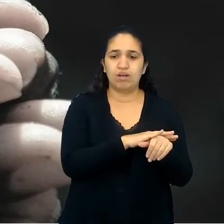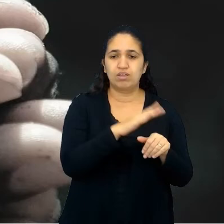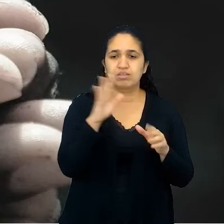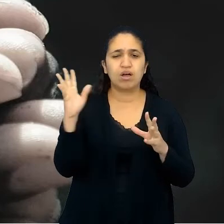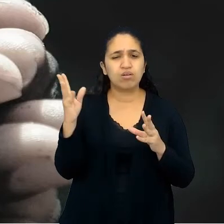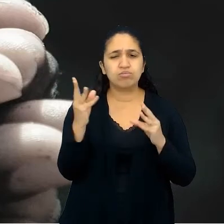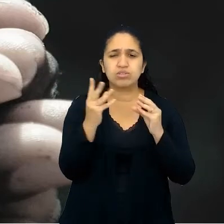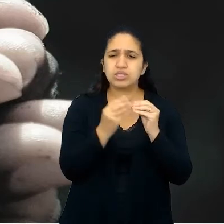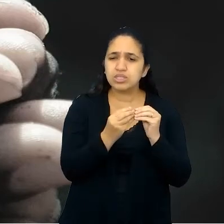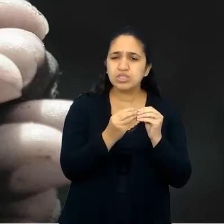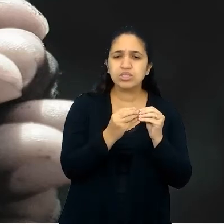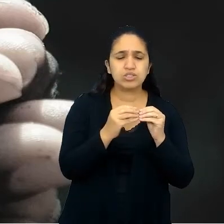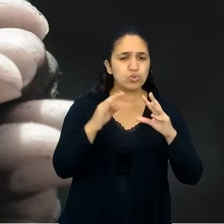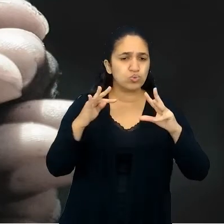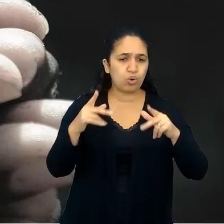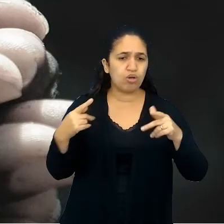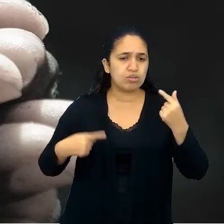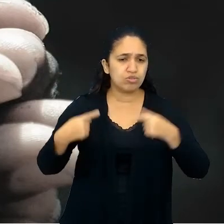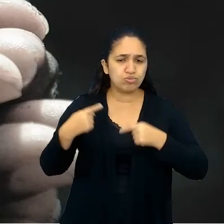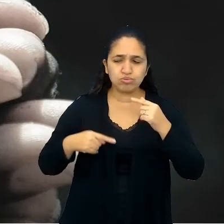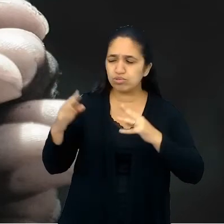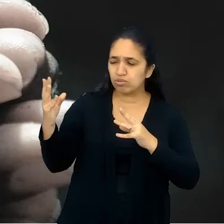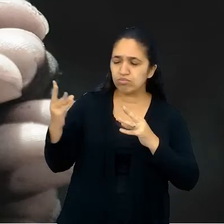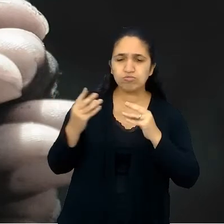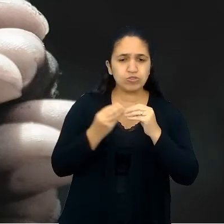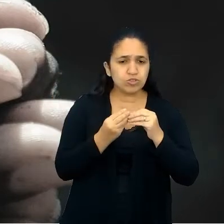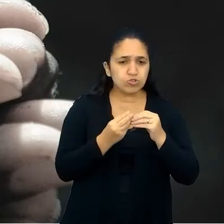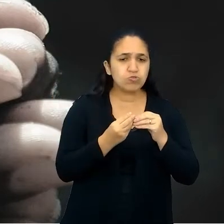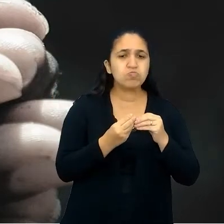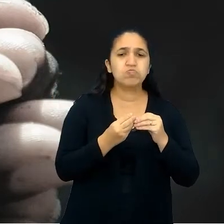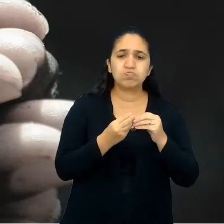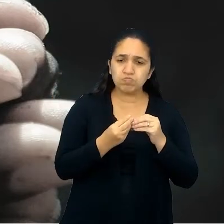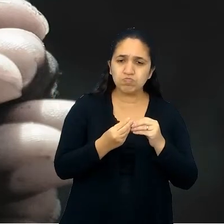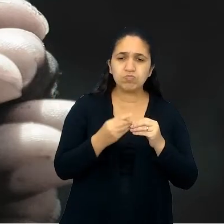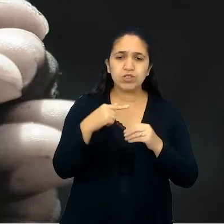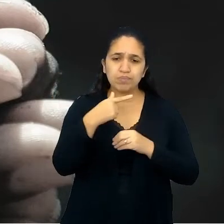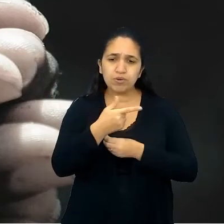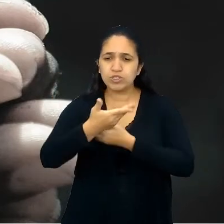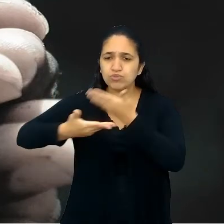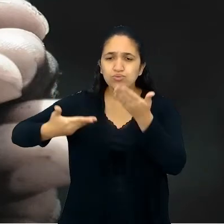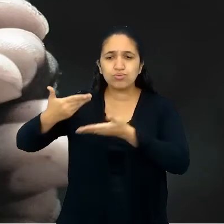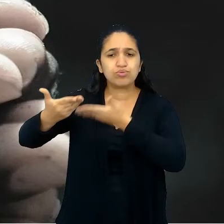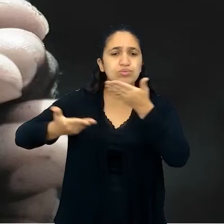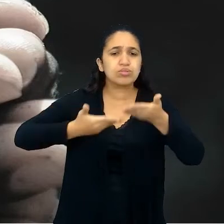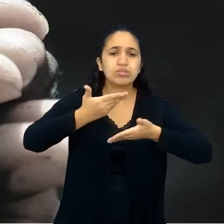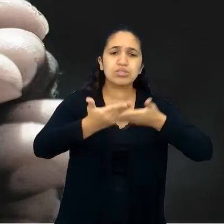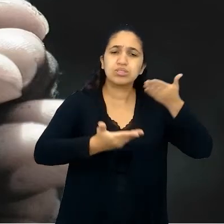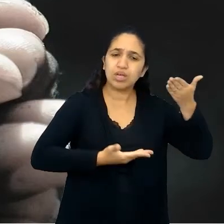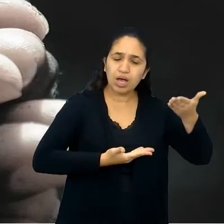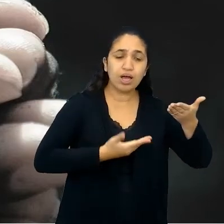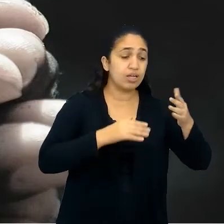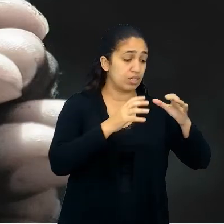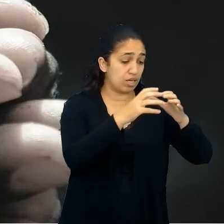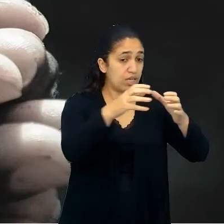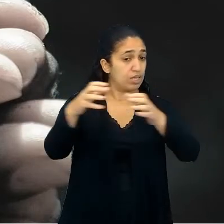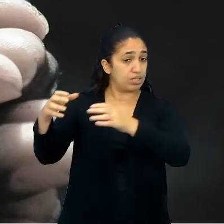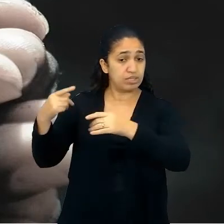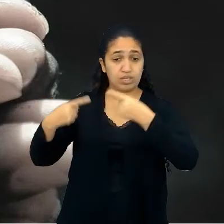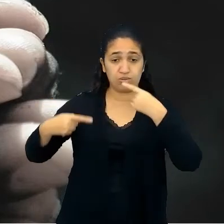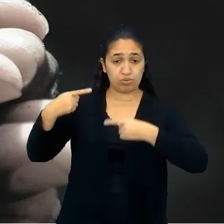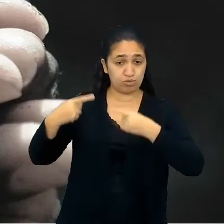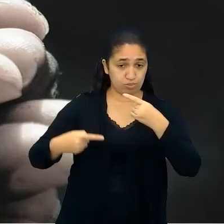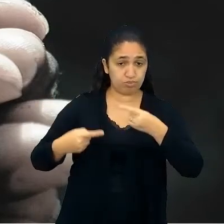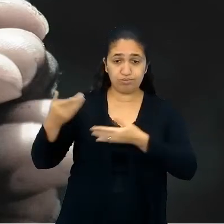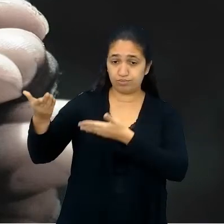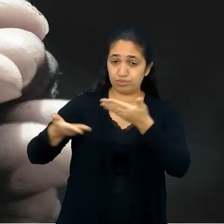uma síntese das discussões feitas. Posteriormente, deverão socializar com a sala o que foi discutido em cada